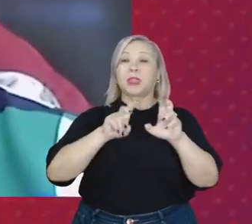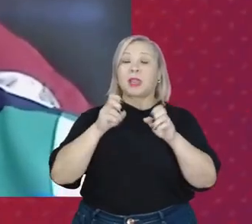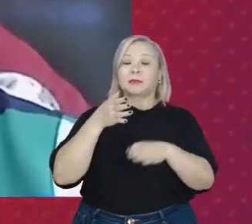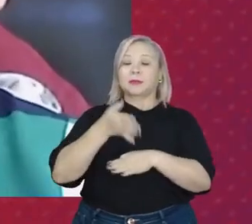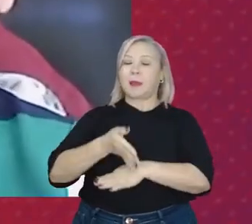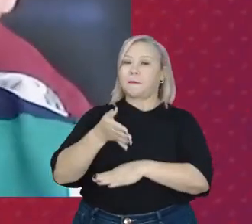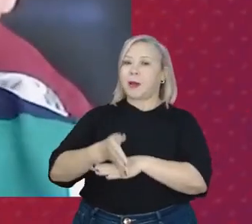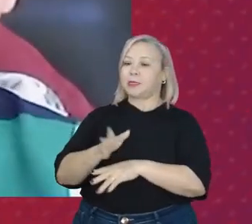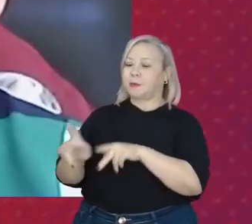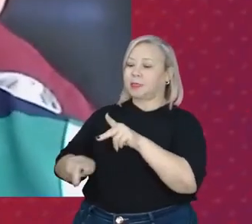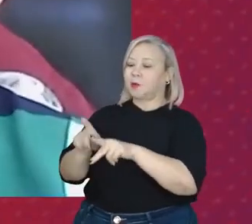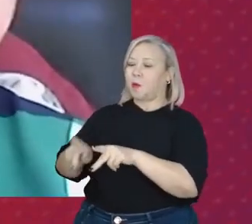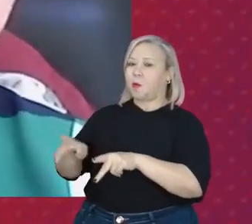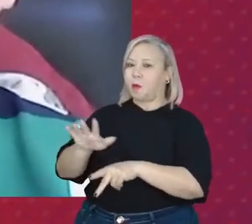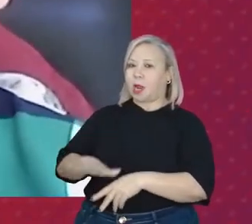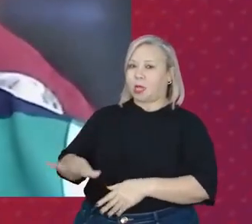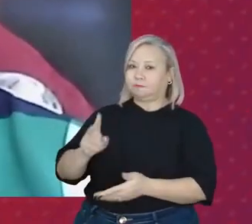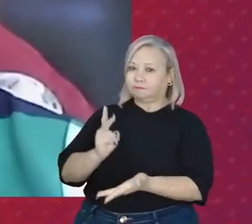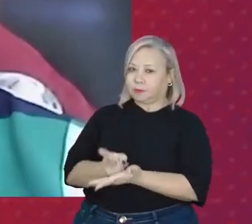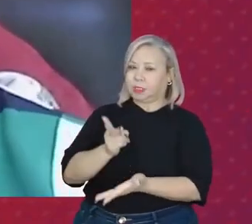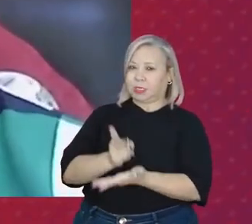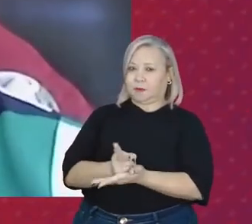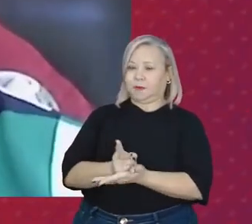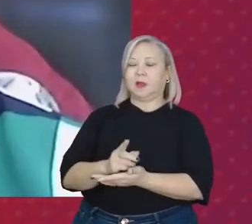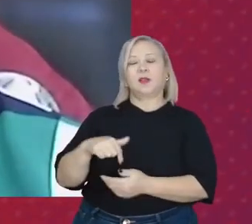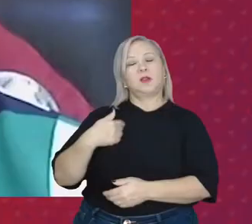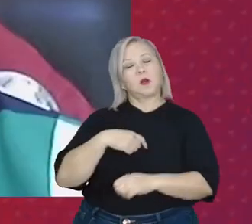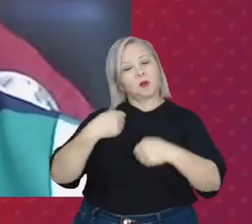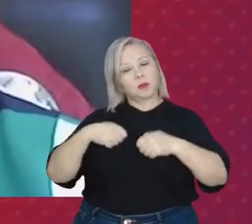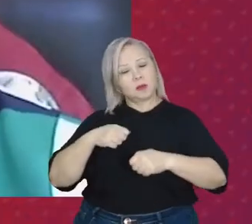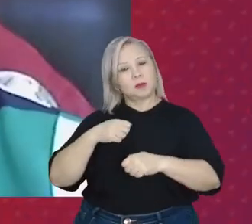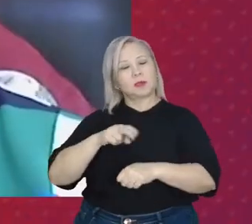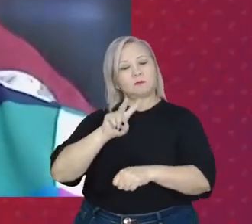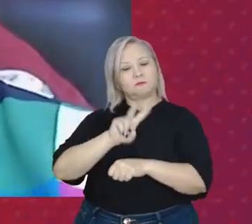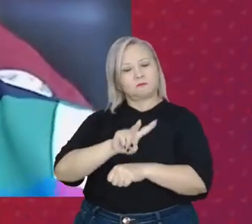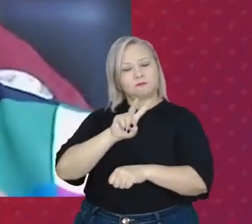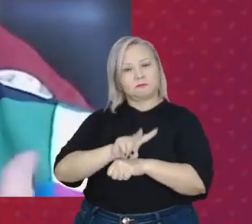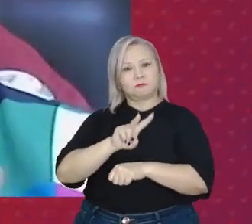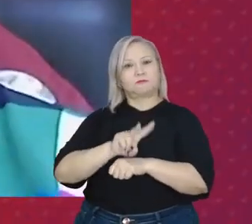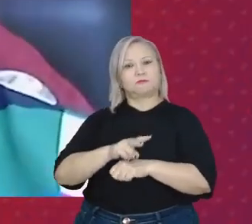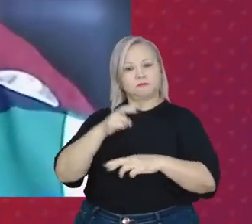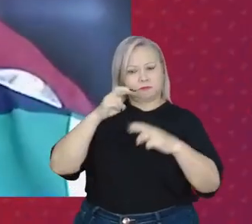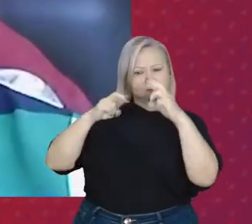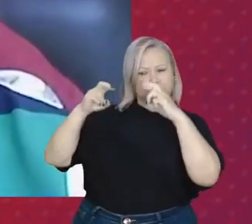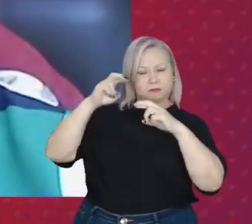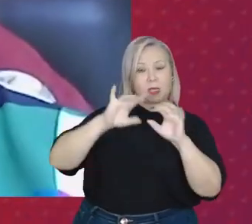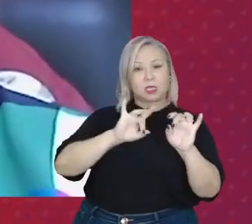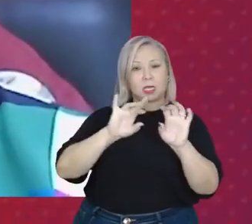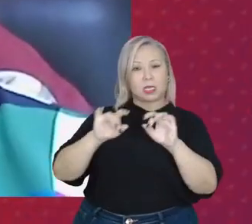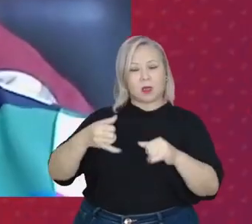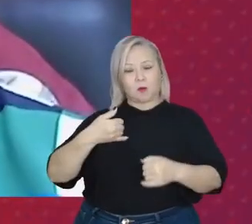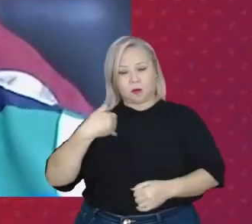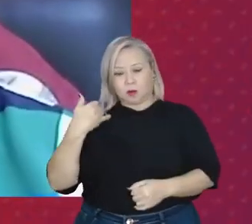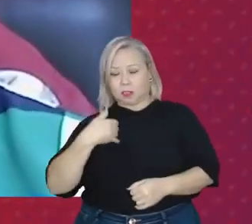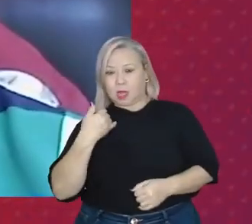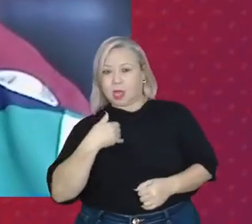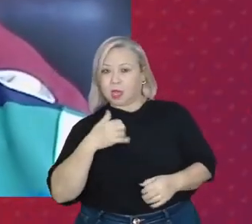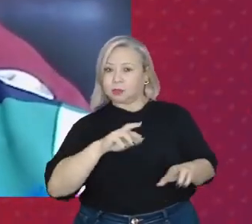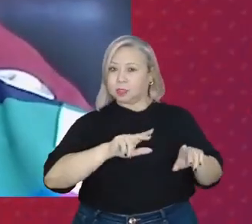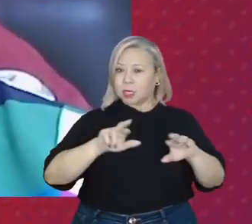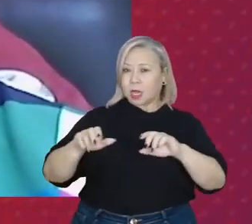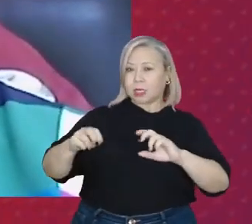participação popular permanente. A nossa vigilância não para. Cada um com a sua idade, cada um com os seus